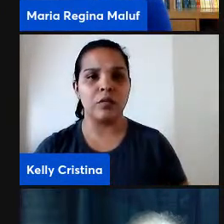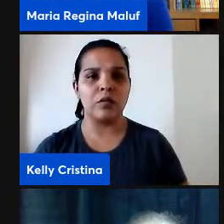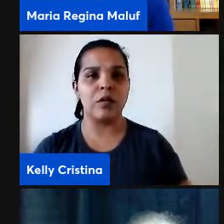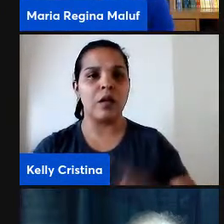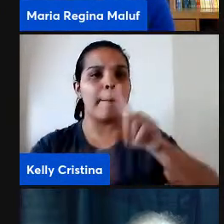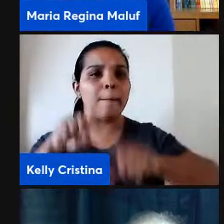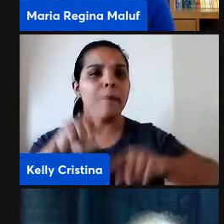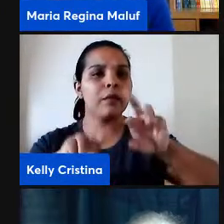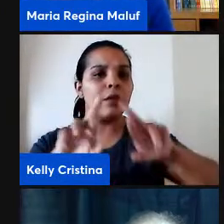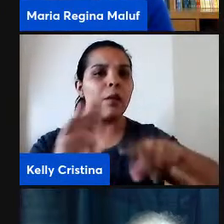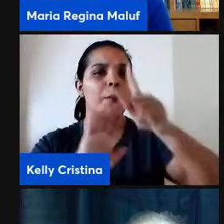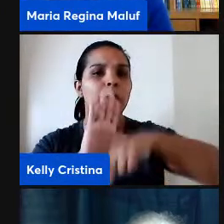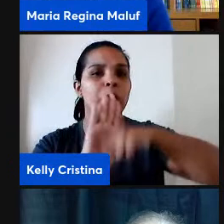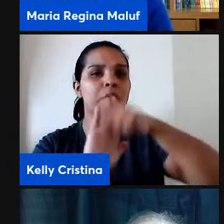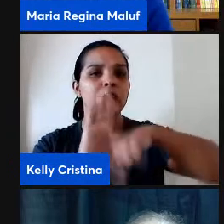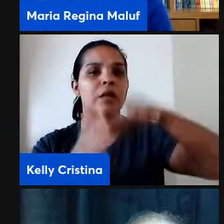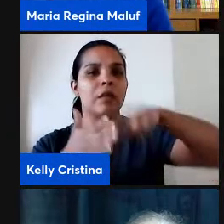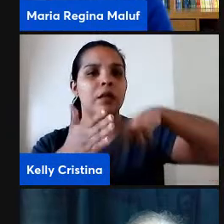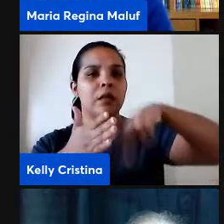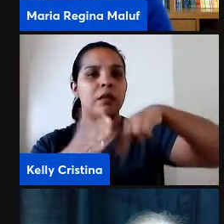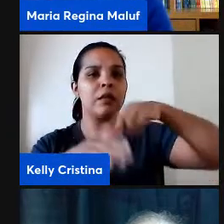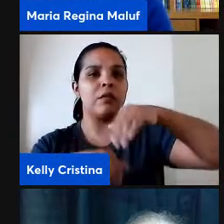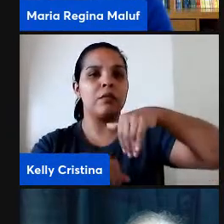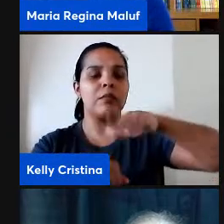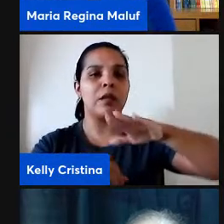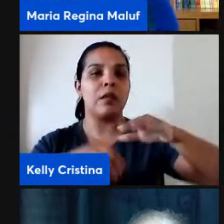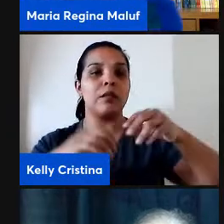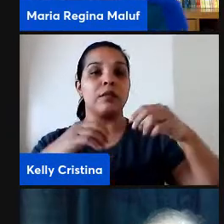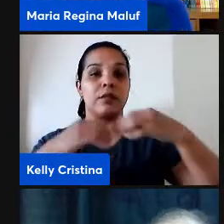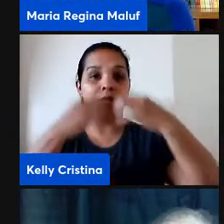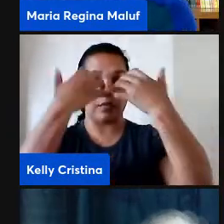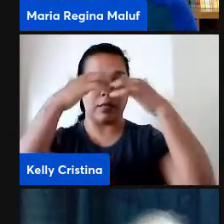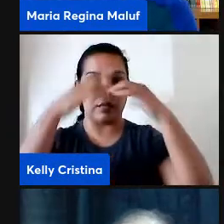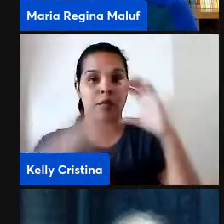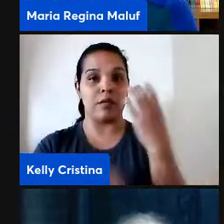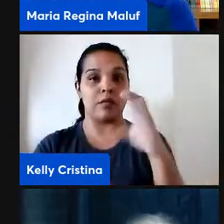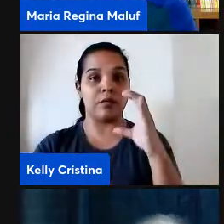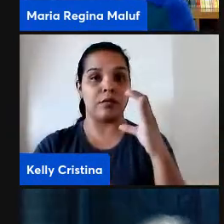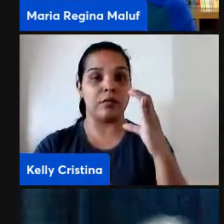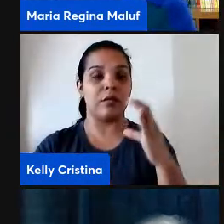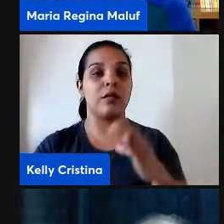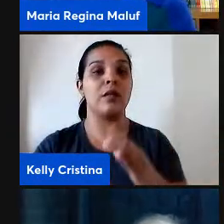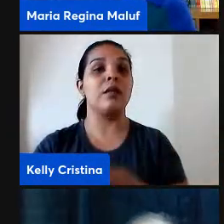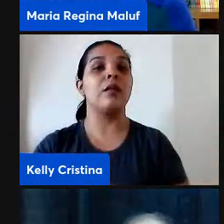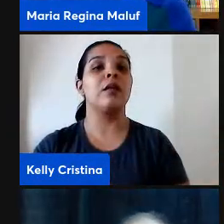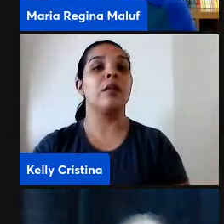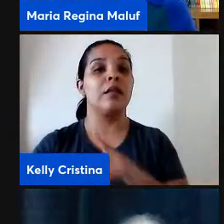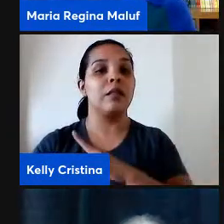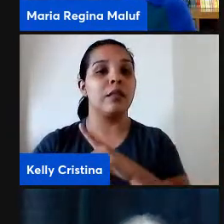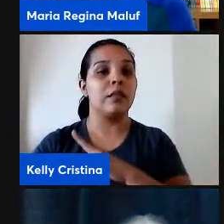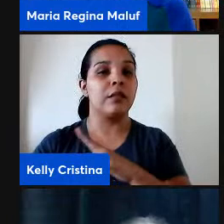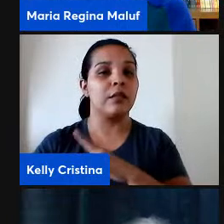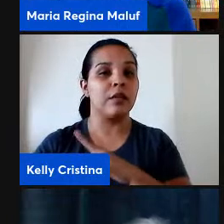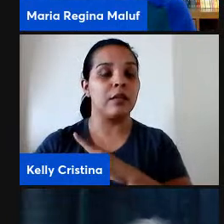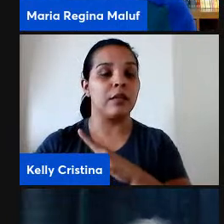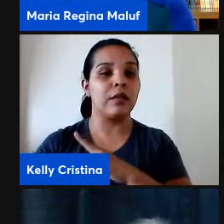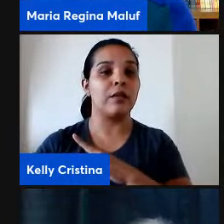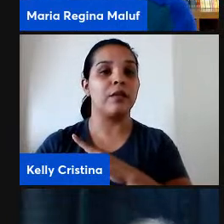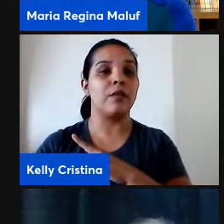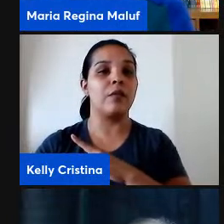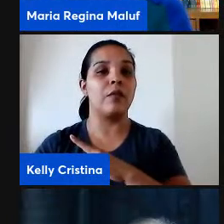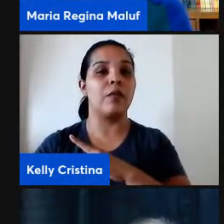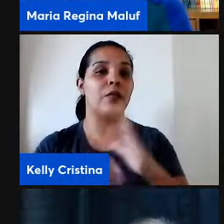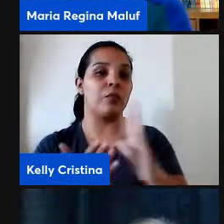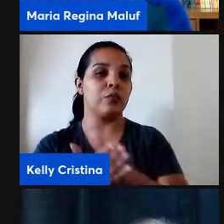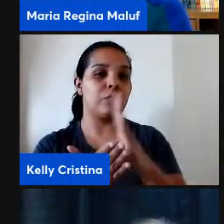do projeto Leitura Mais Neurociências, que é o manual do Kit 2. Ele está lá no manual do Kit 2. Lá no